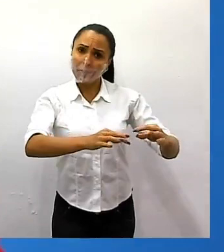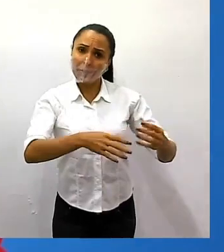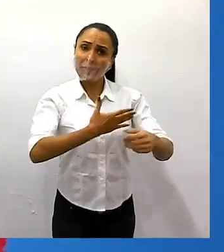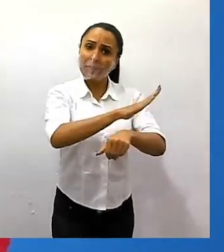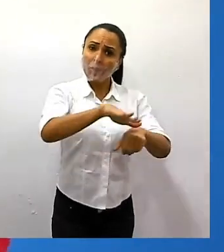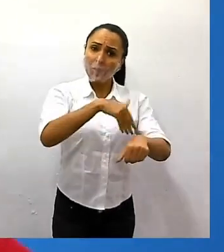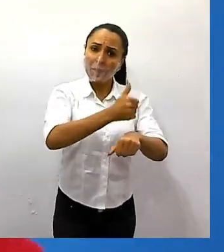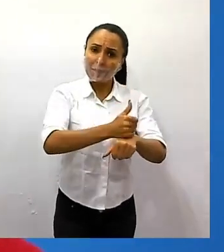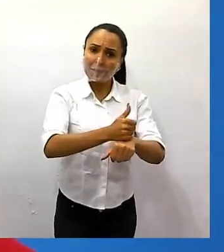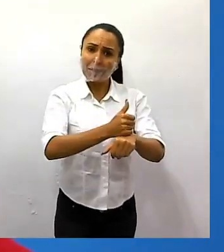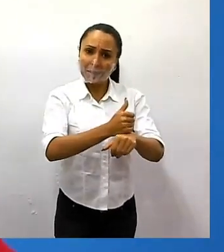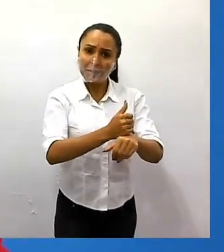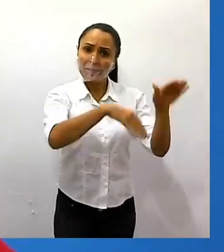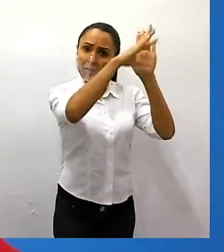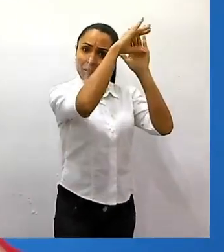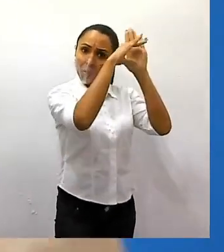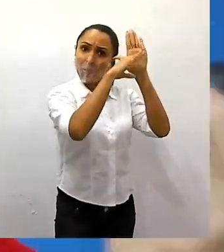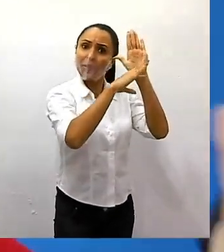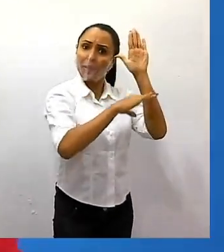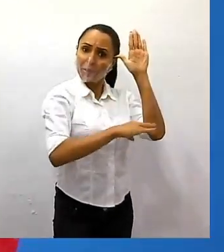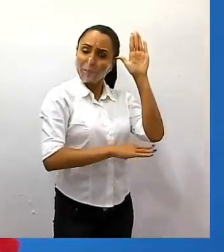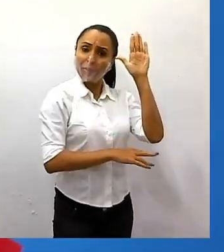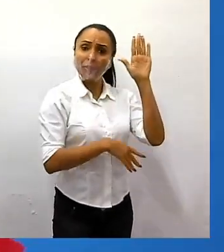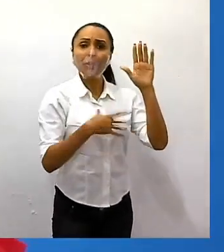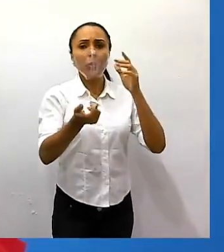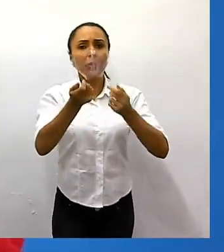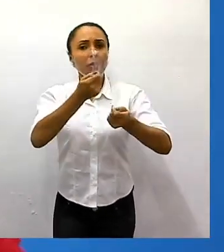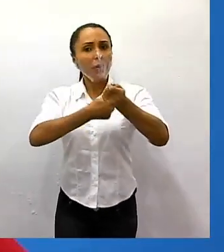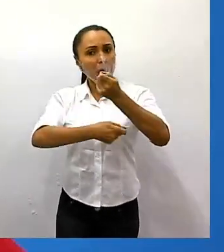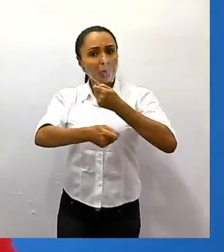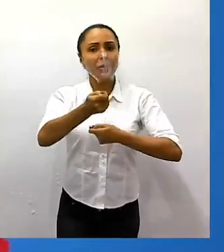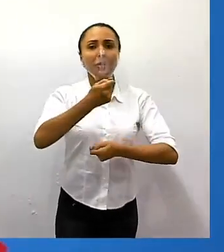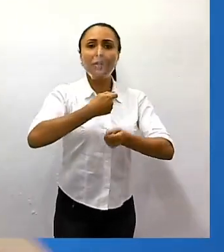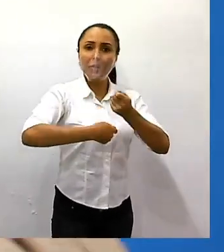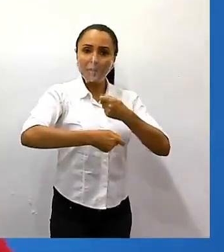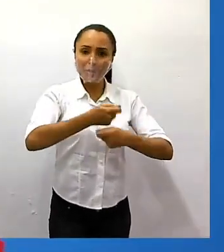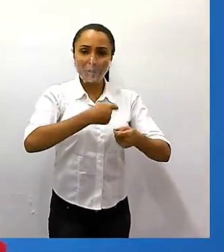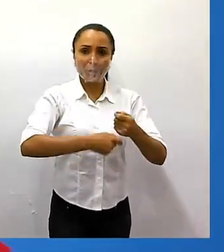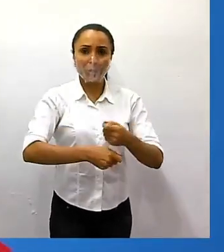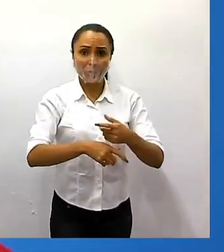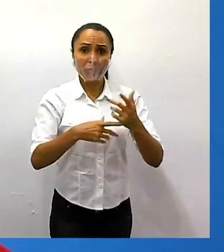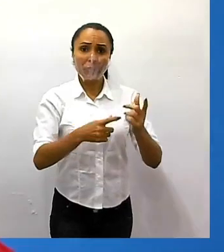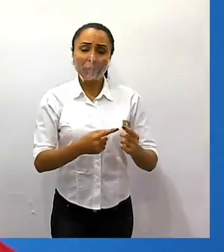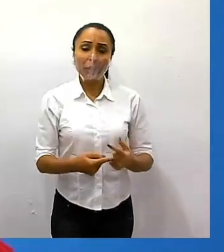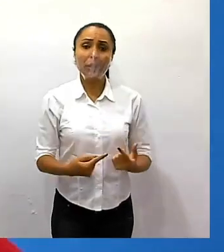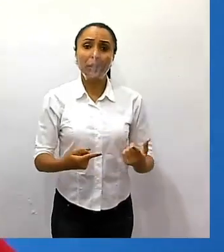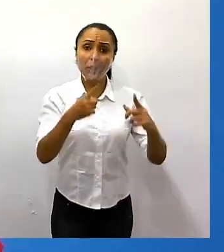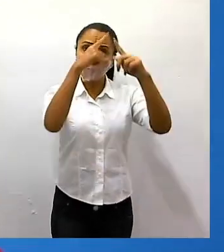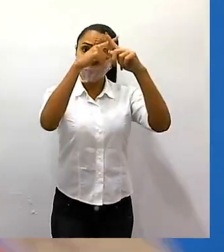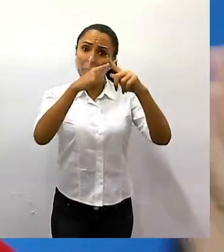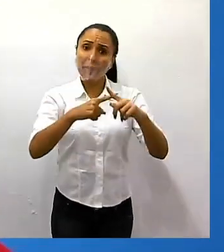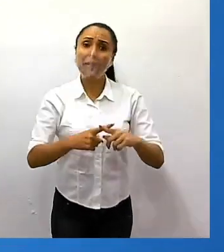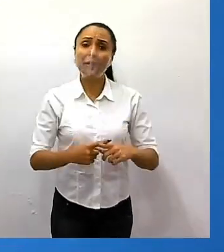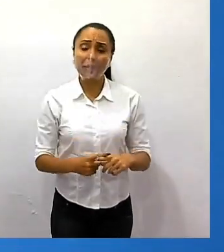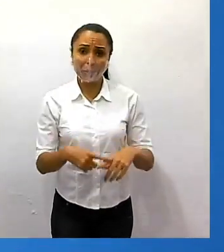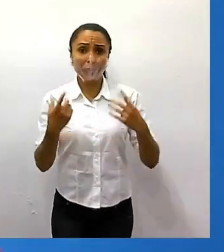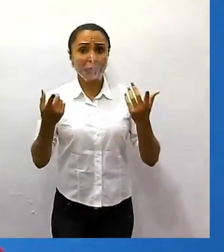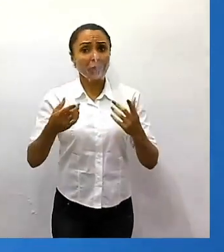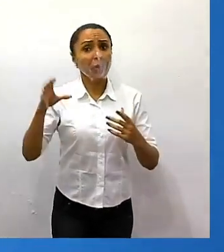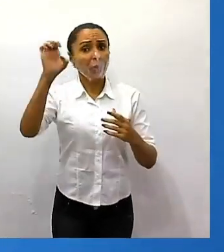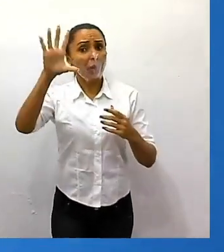de roteiro, e que podiam ser comercializados e que poderiam competir, inclusive, com produções